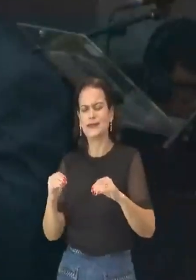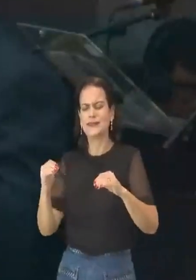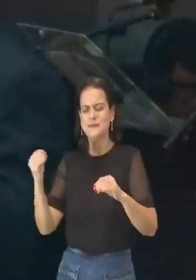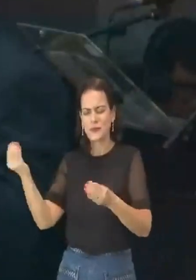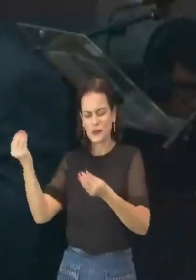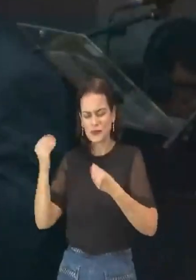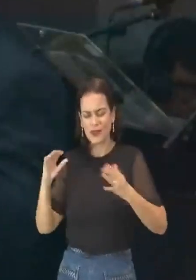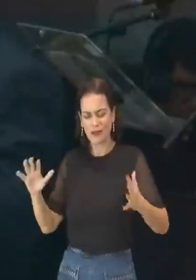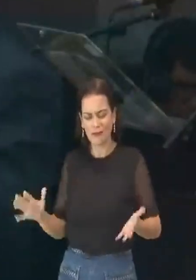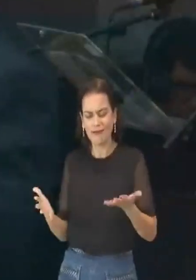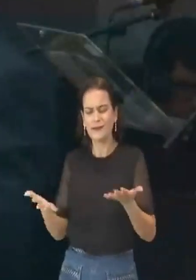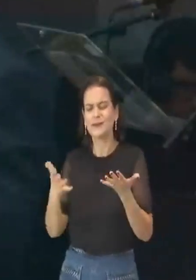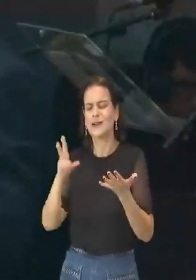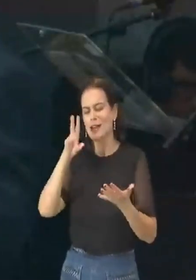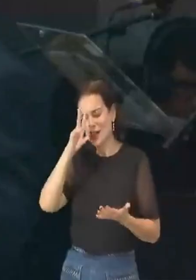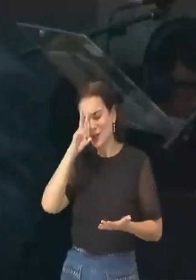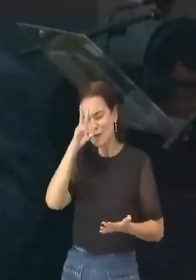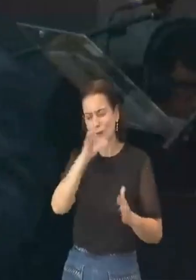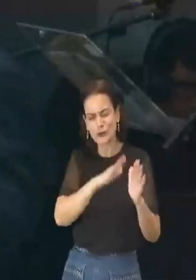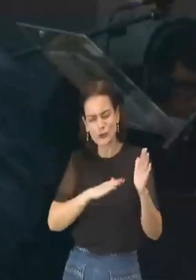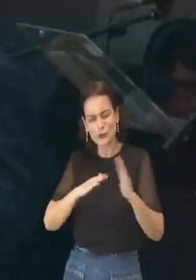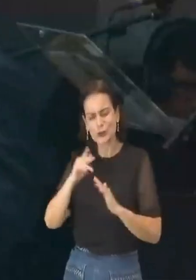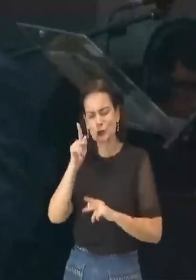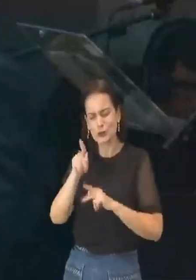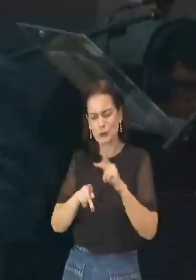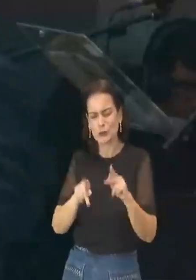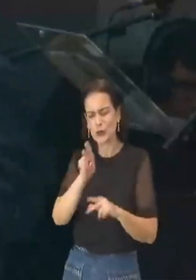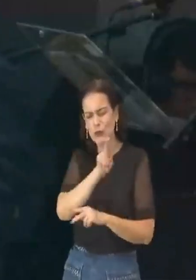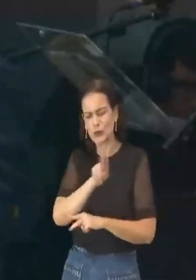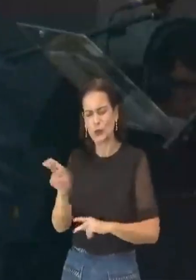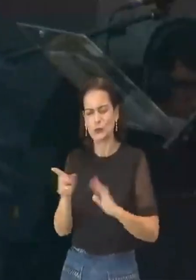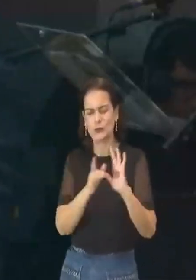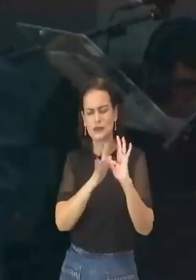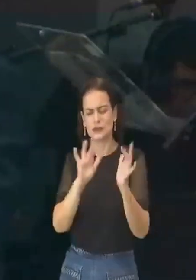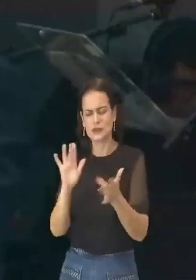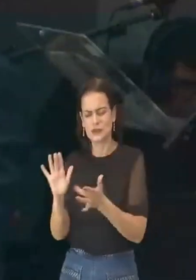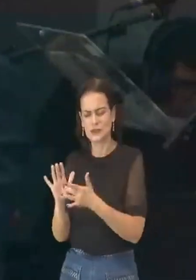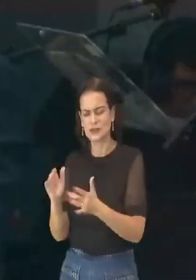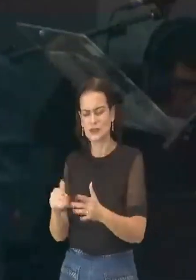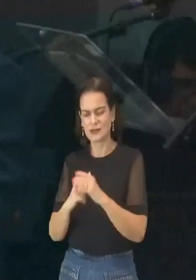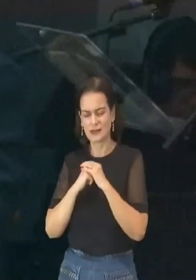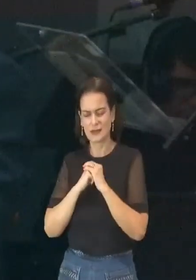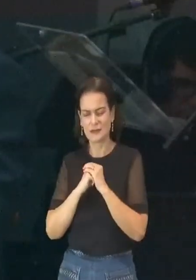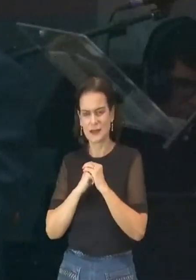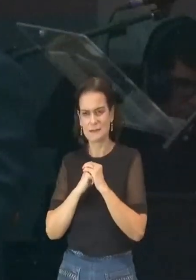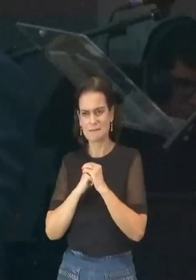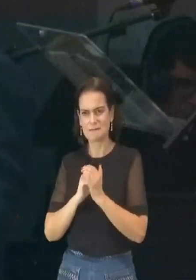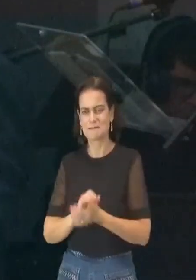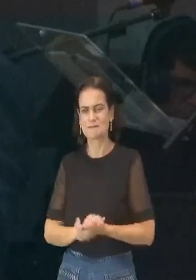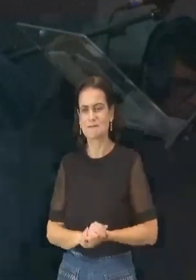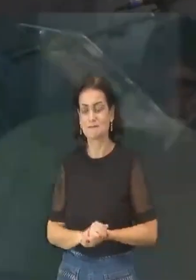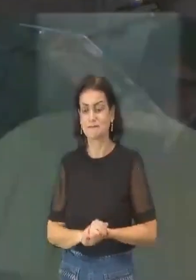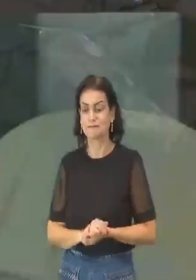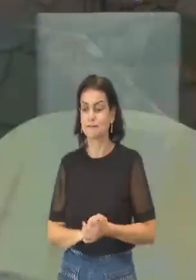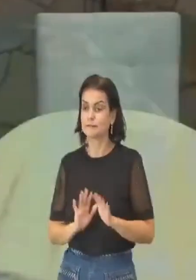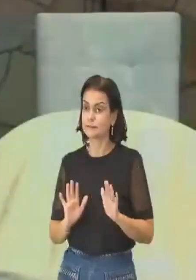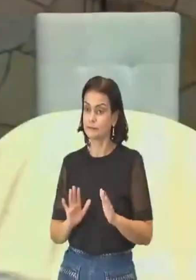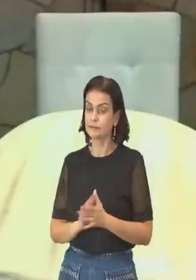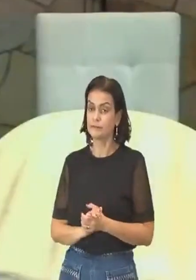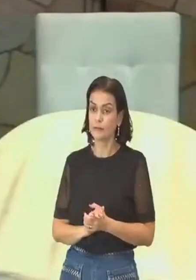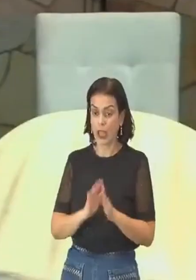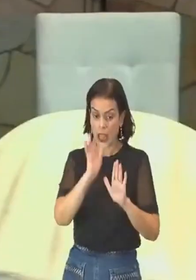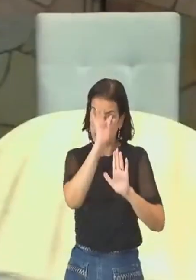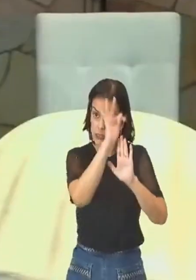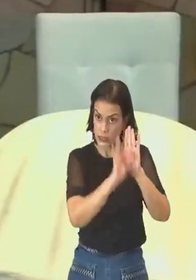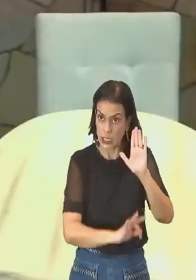ânimo e força a todo o Teu povo. Em nome de Jesus, amém. Bom, esse